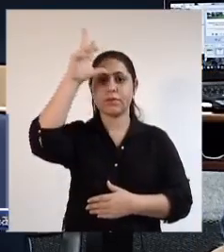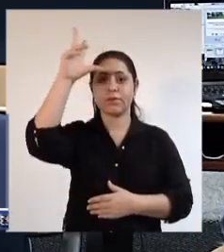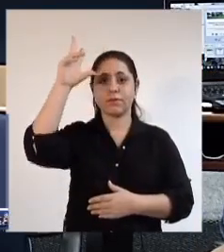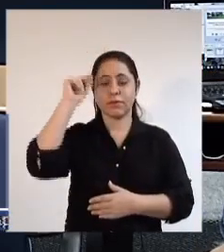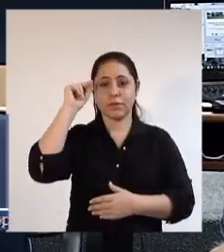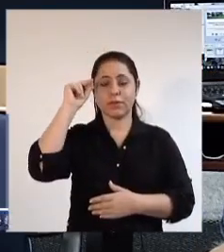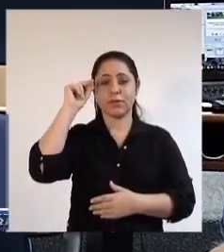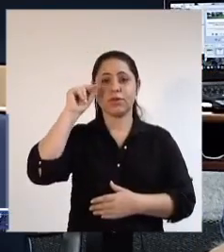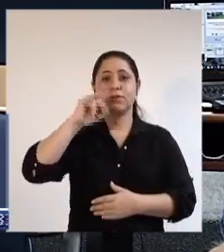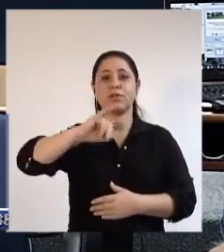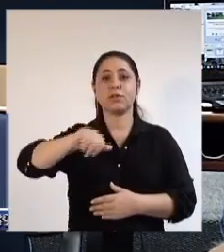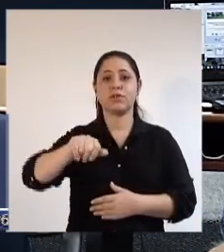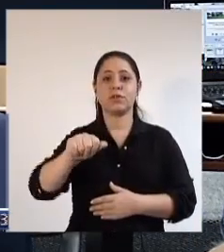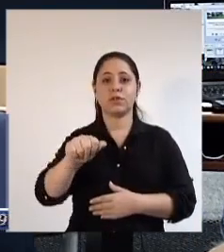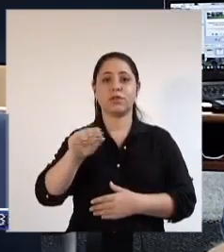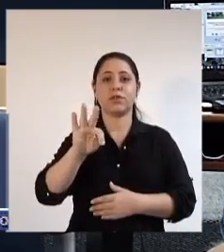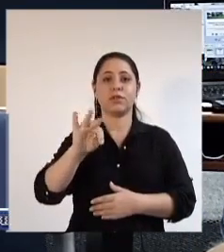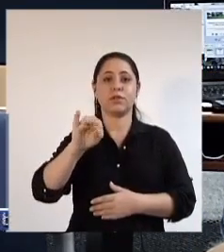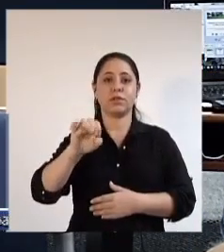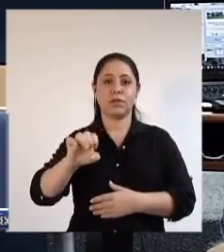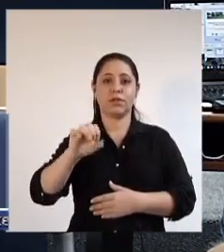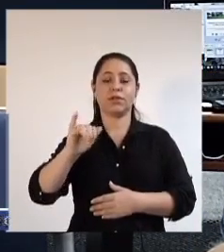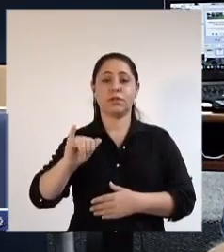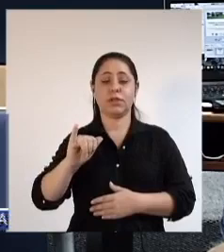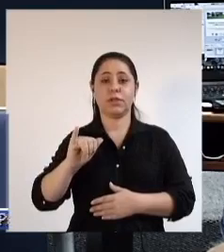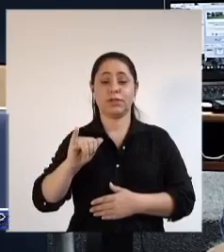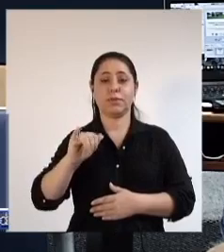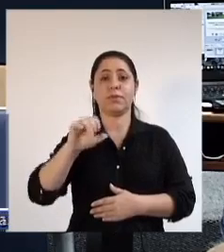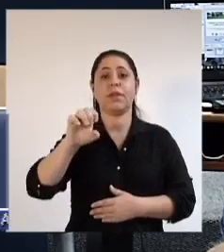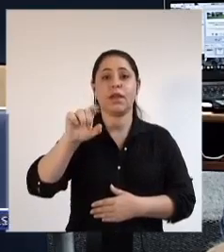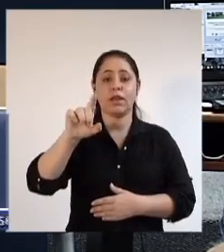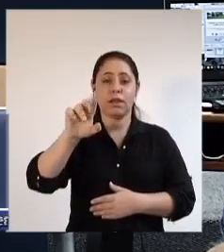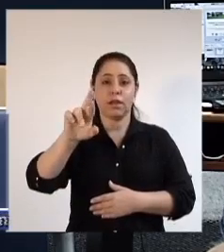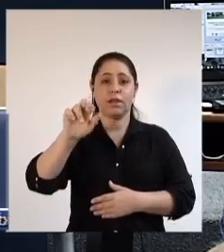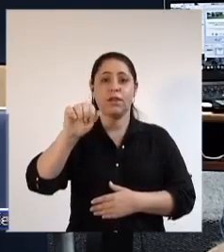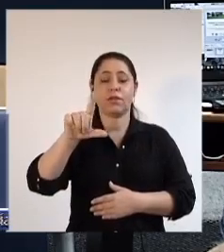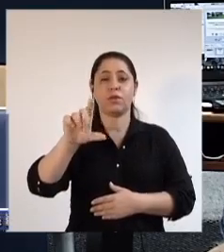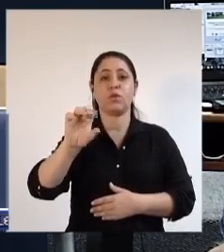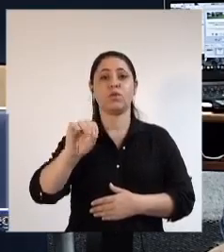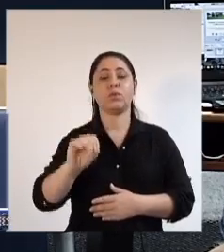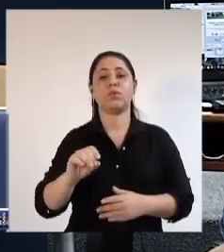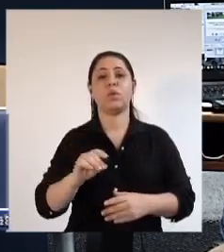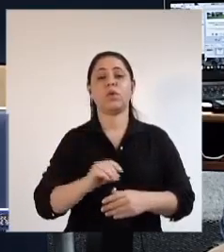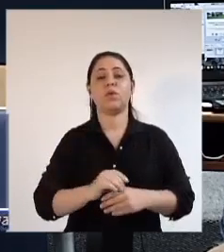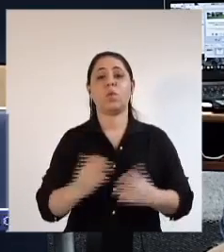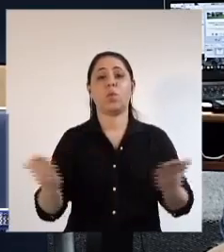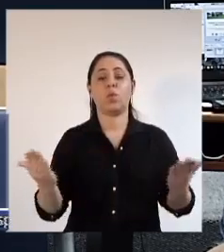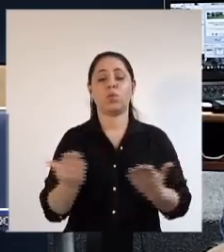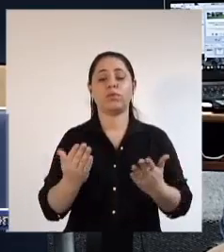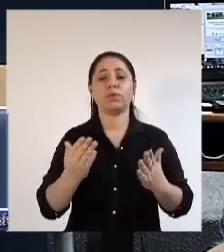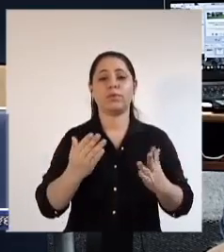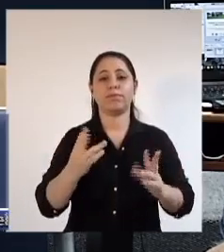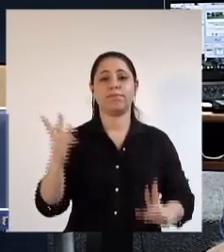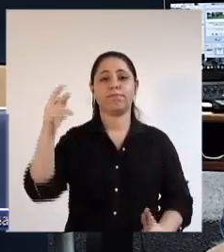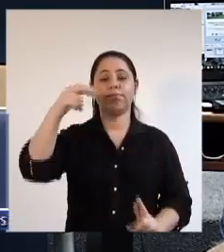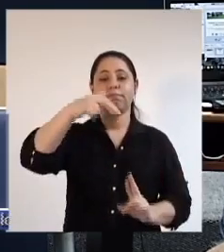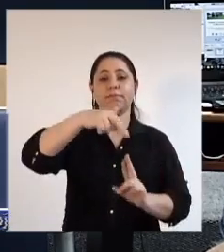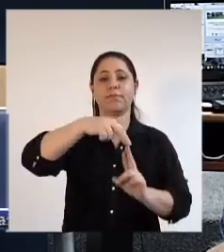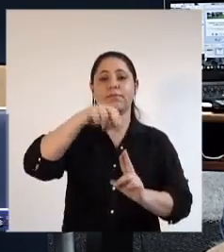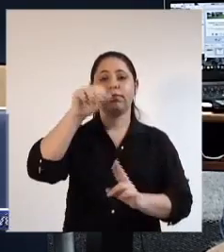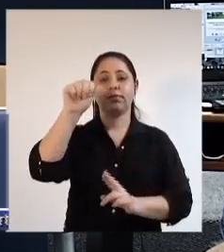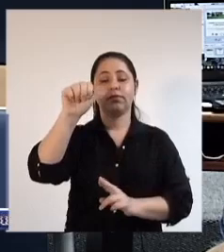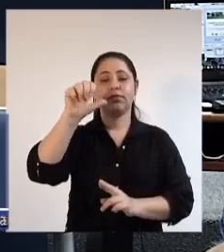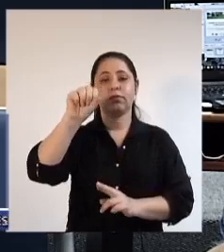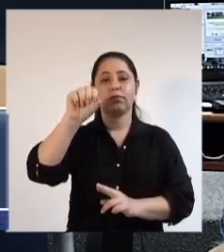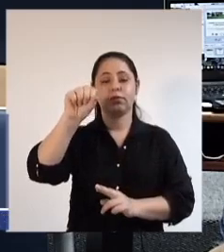jateí eraldo jorge leite que neste ato representa a soma sua associação dos municípios